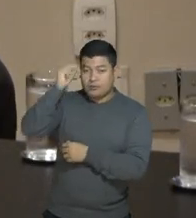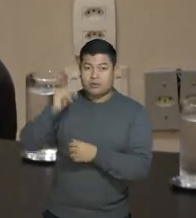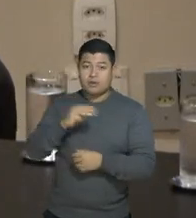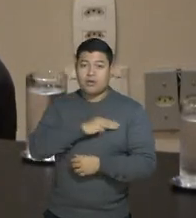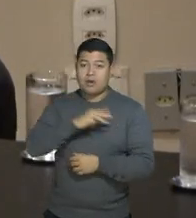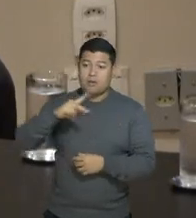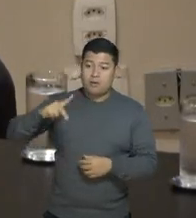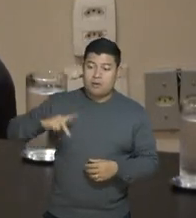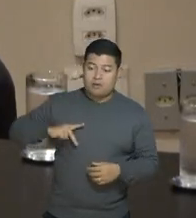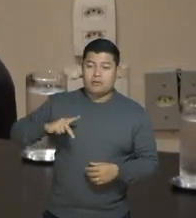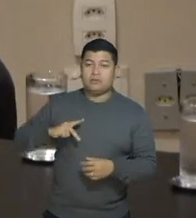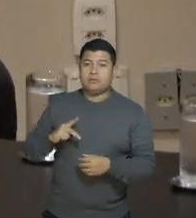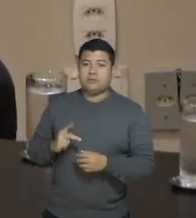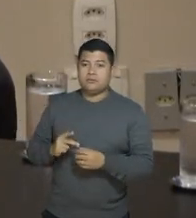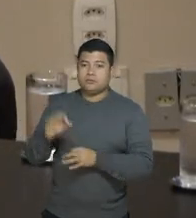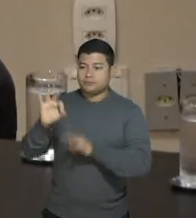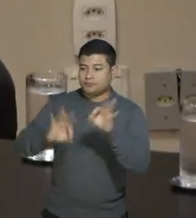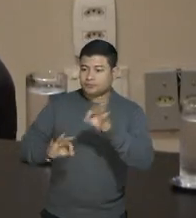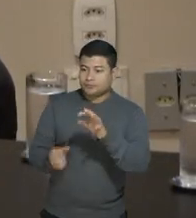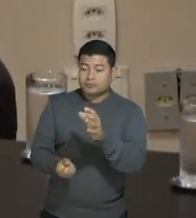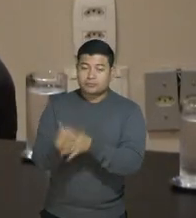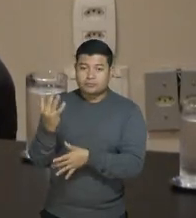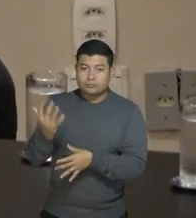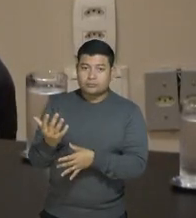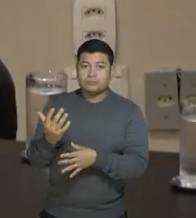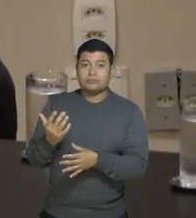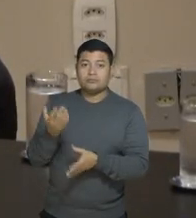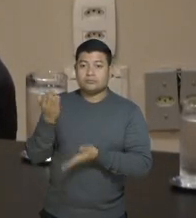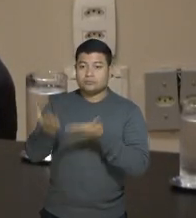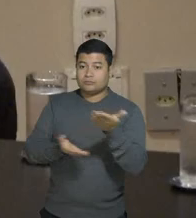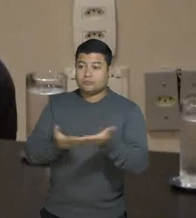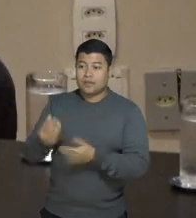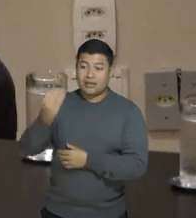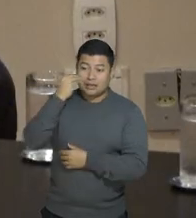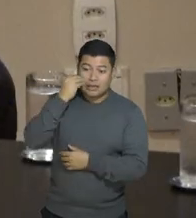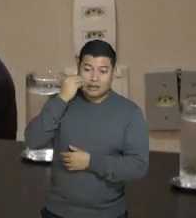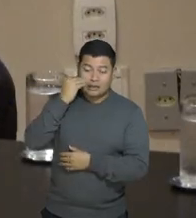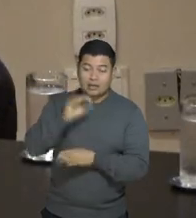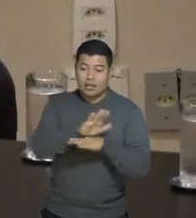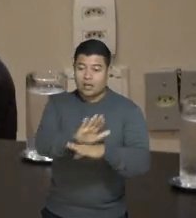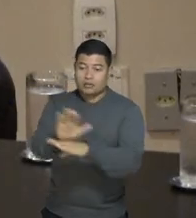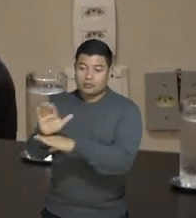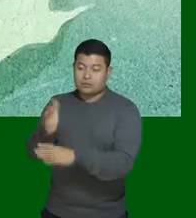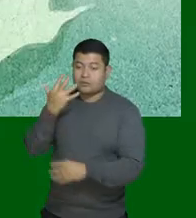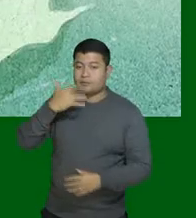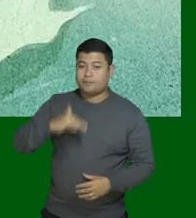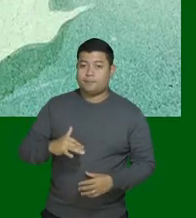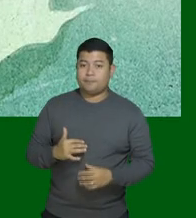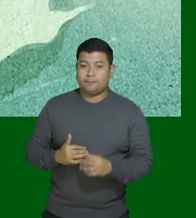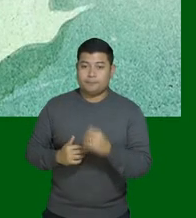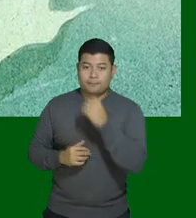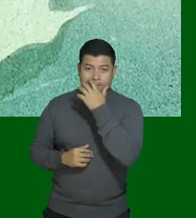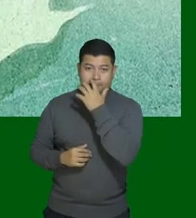disponibilizou esse serviço com essa intenção, tentar atender essas crianças.